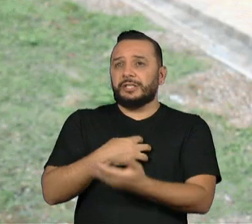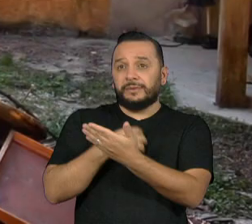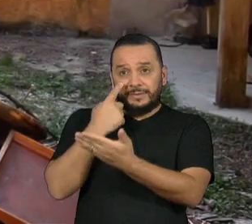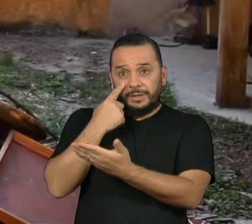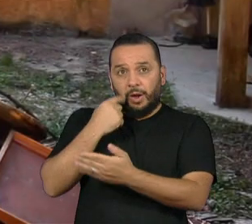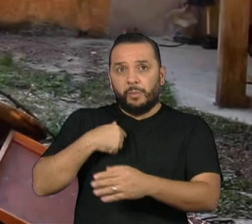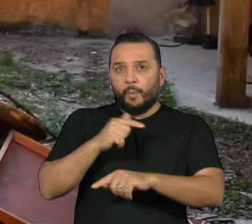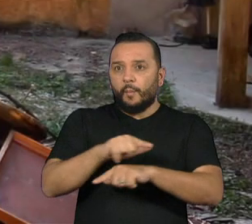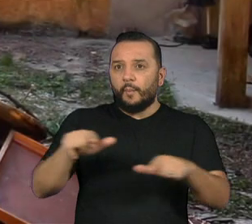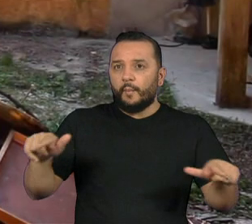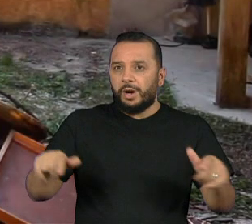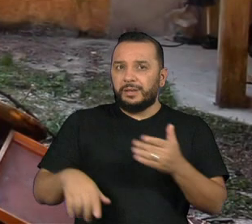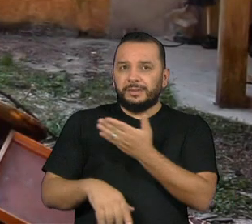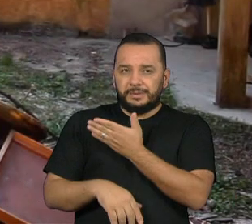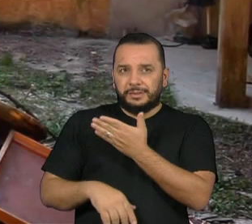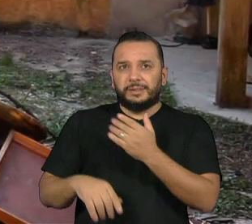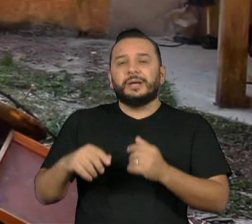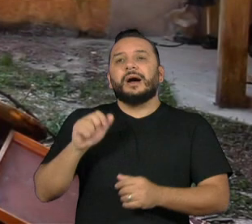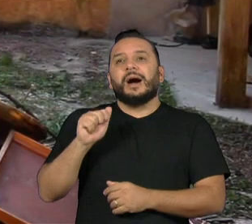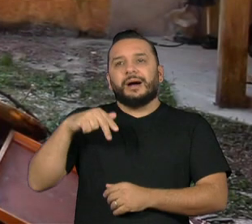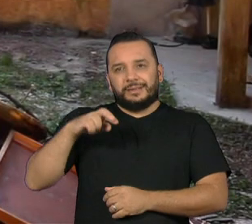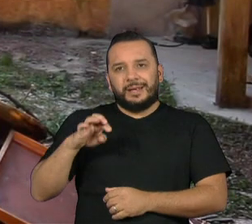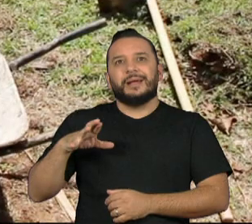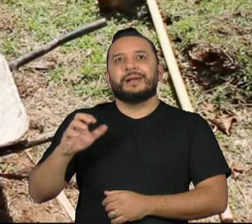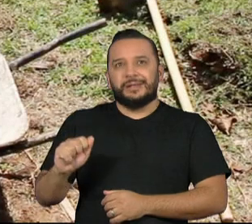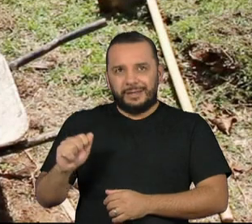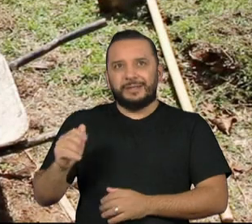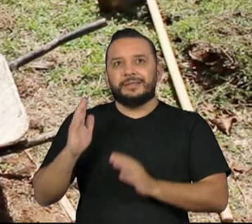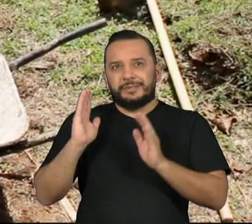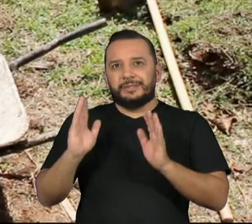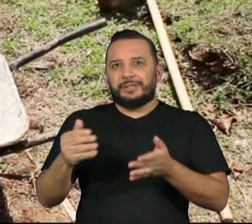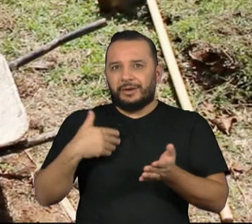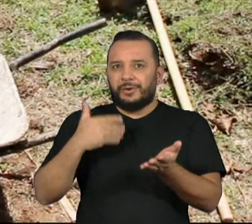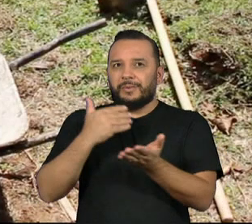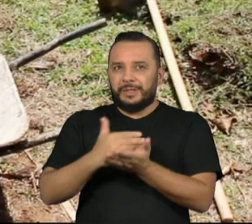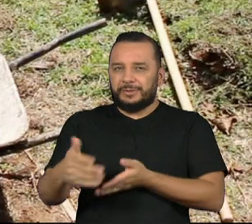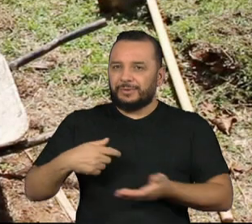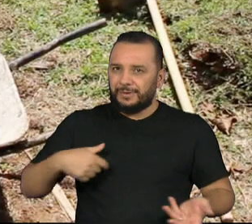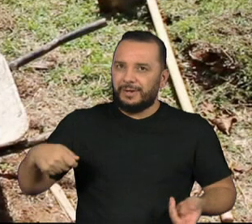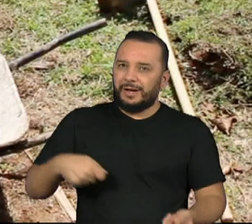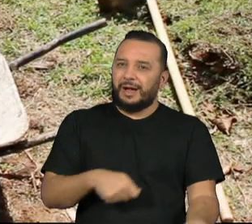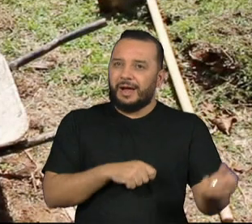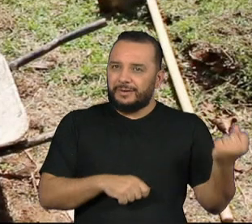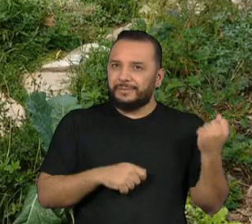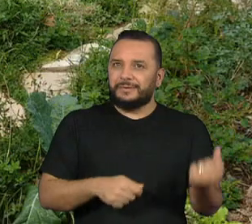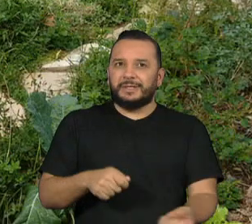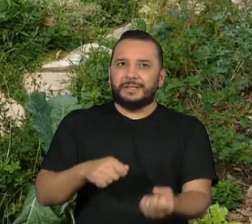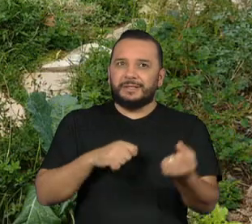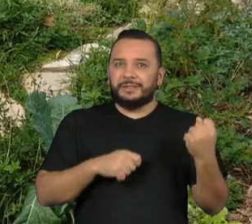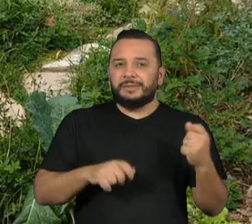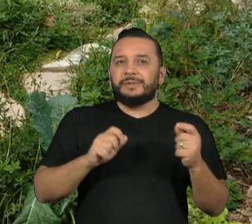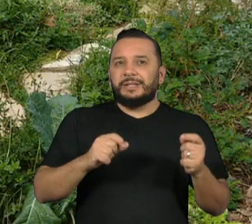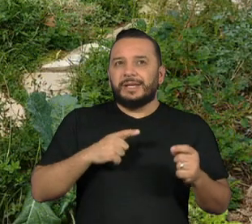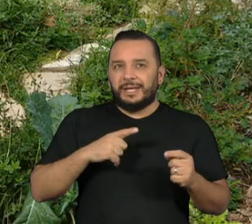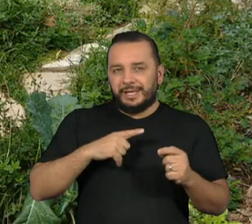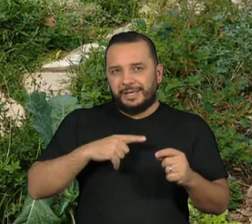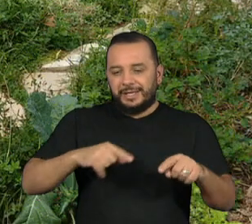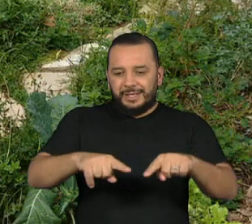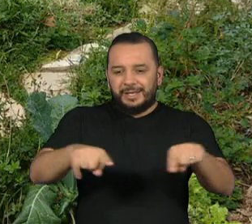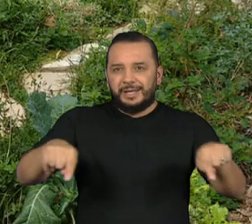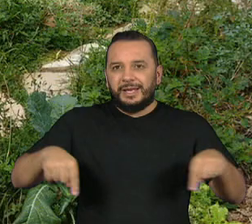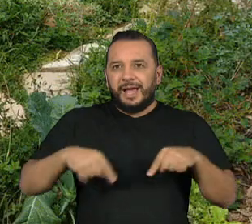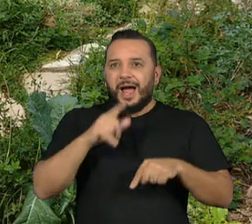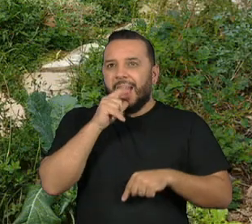fotos. Andréia, a jardineira agroecológica, aparece cavando o futuro lago, onde antes